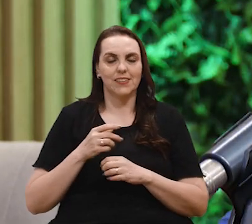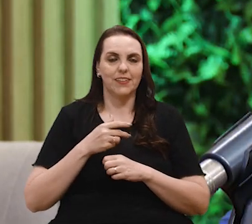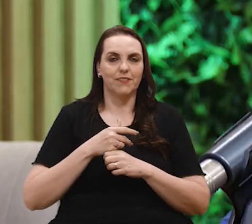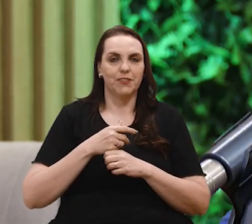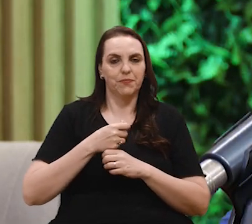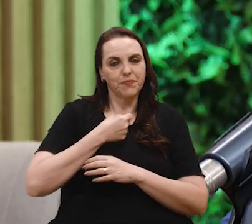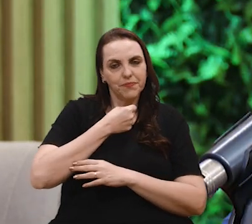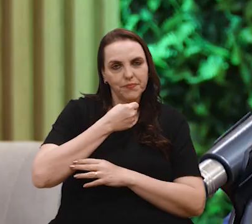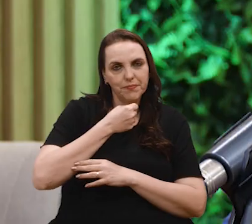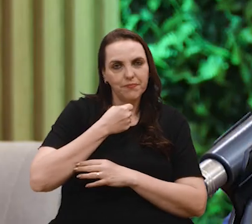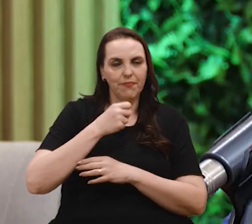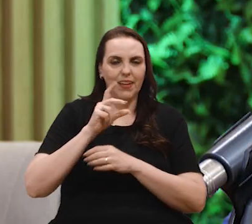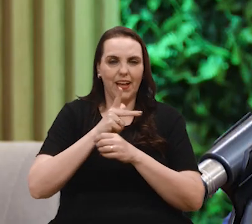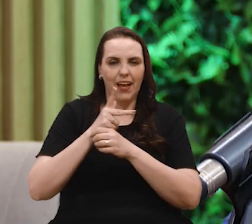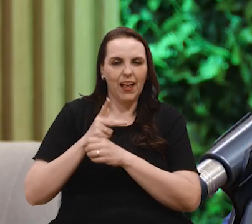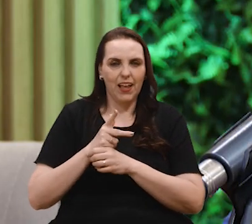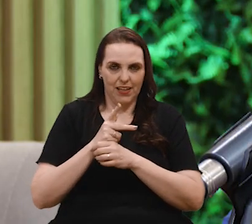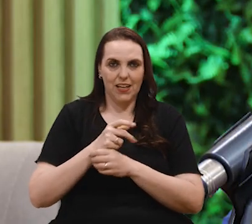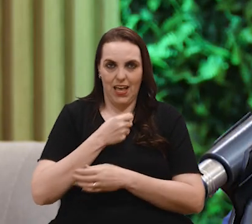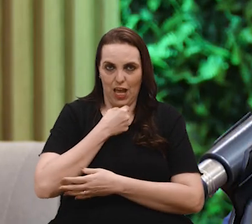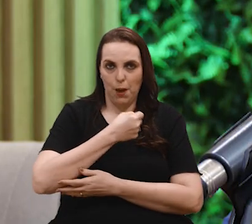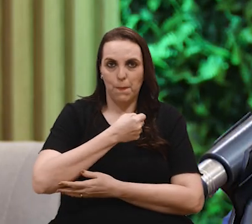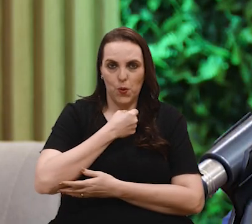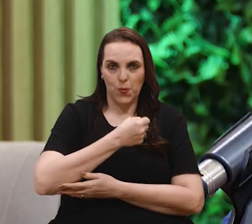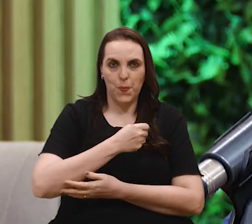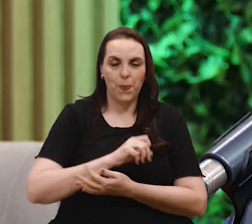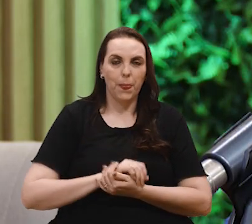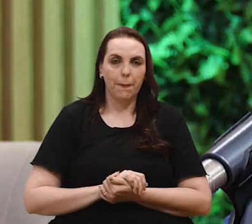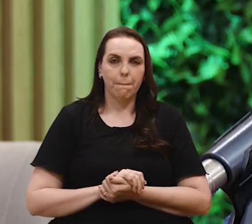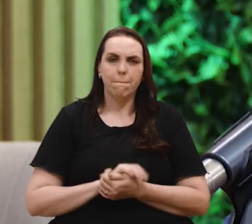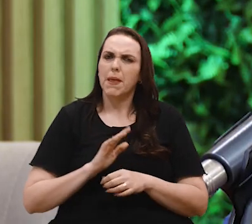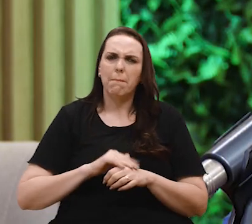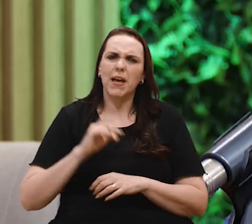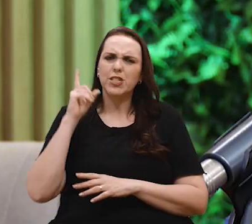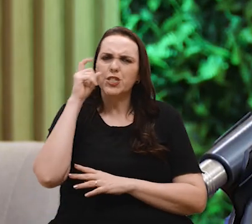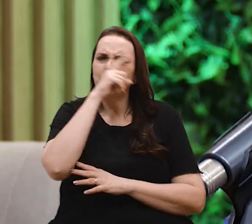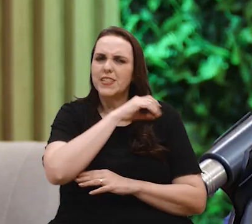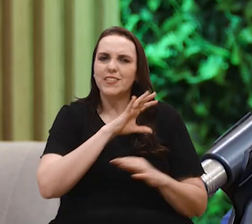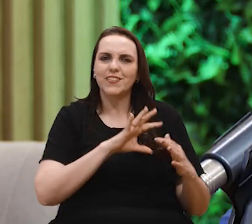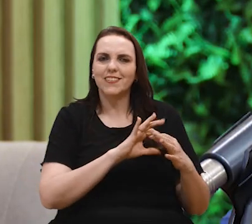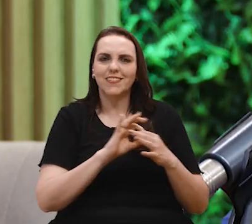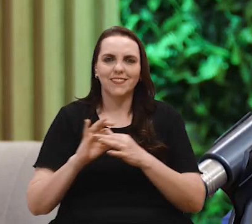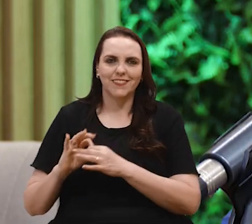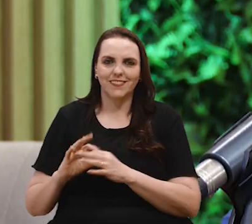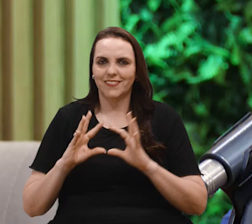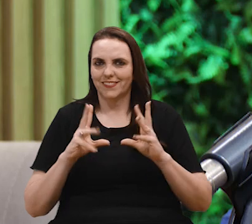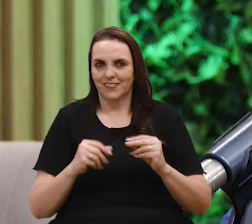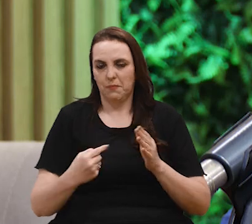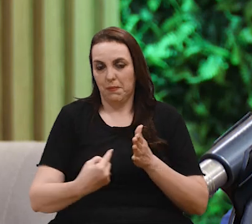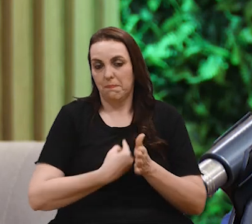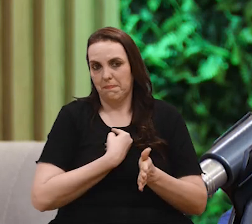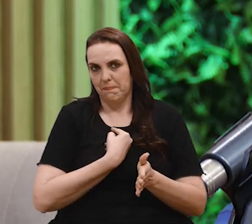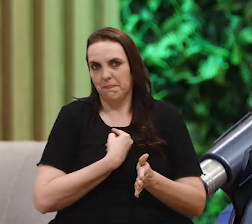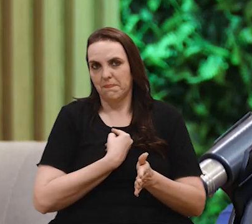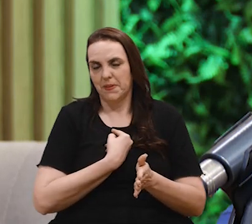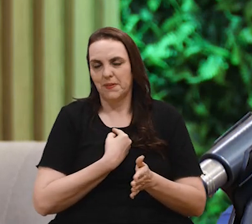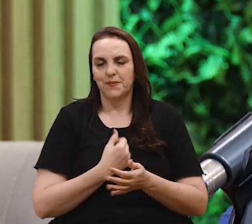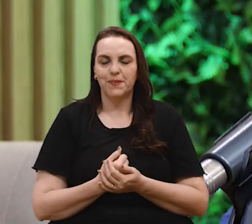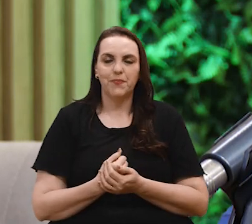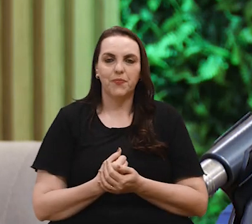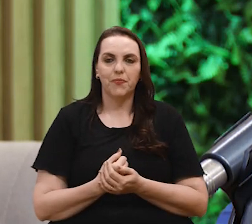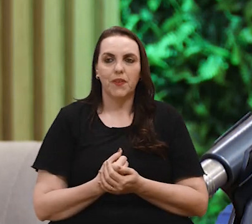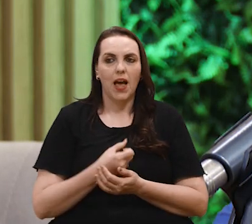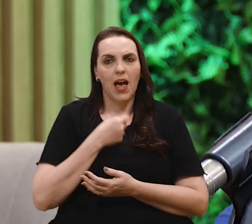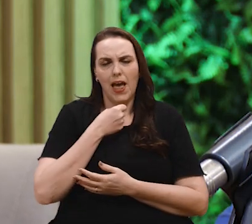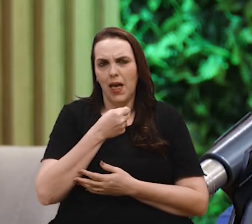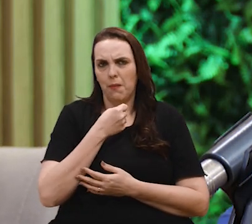estávamos gravando uma reportagem e tal, e a pergunta foi qual é a parte mais difícil do contexto. E a repórter